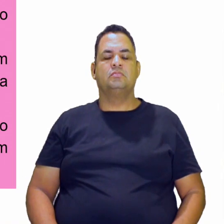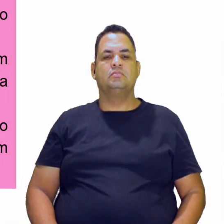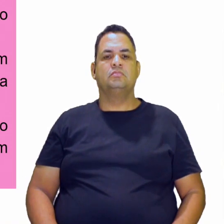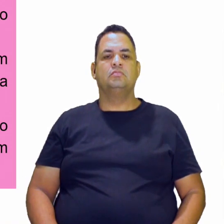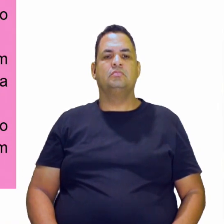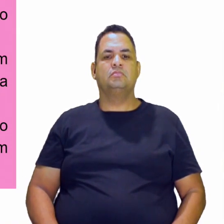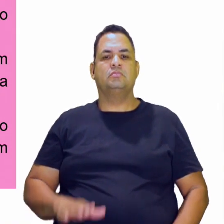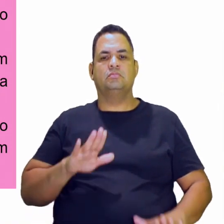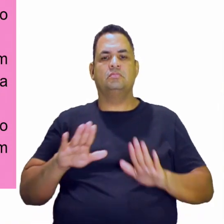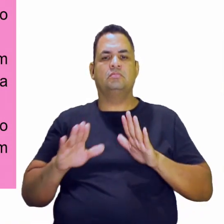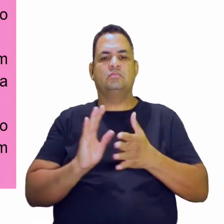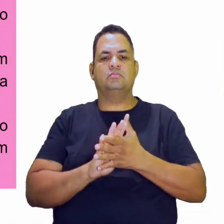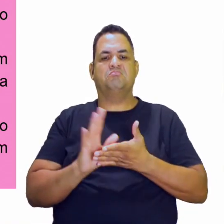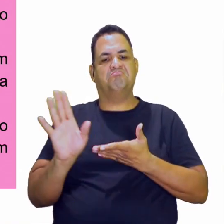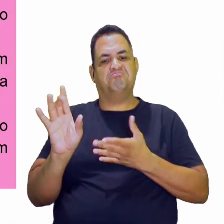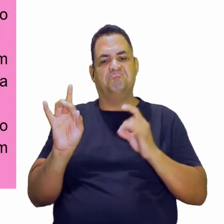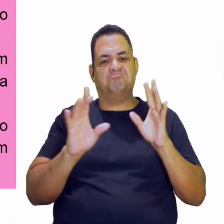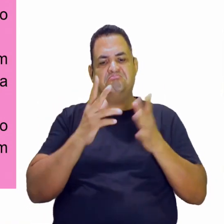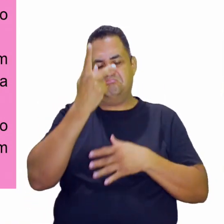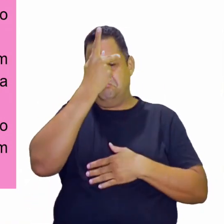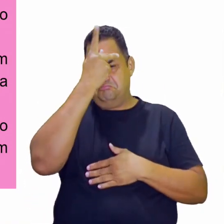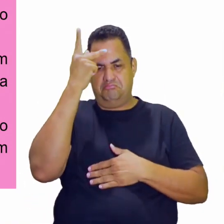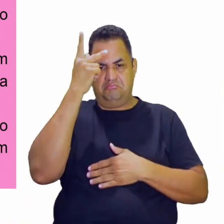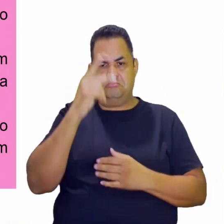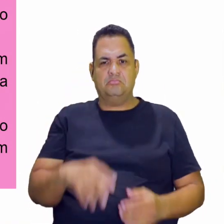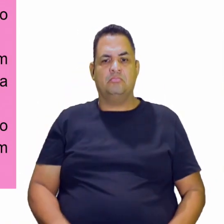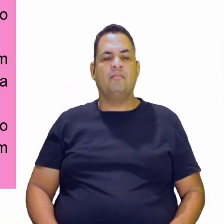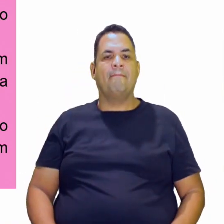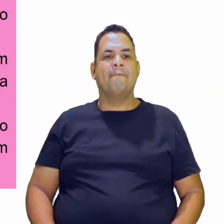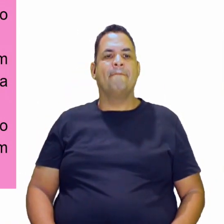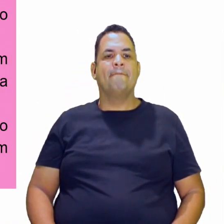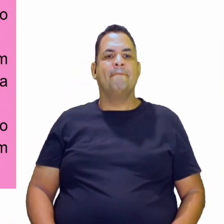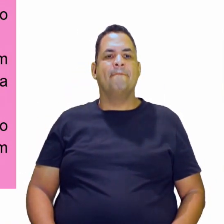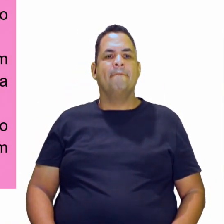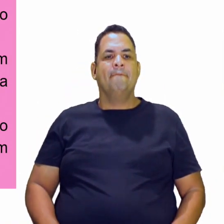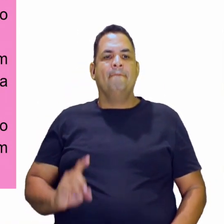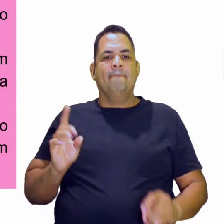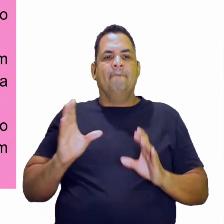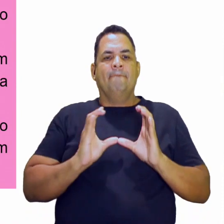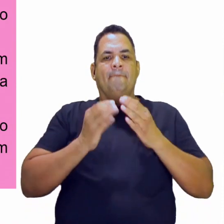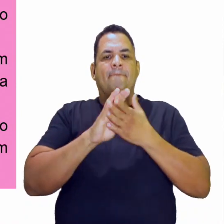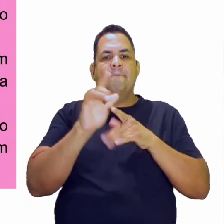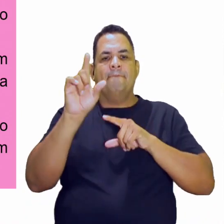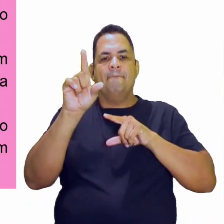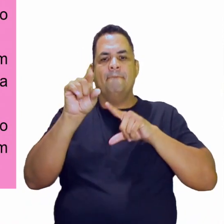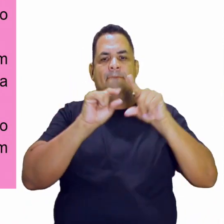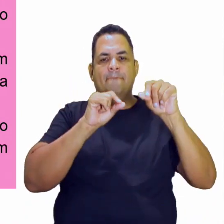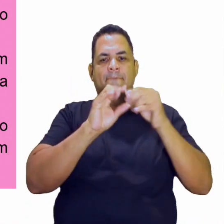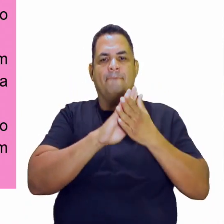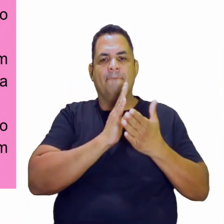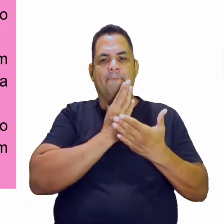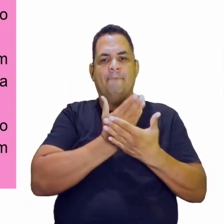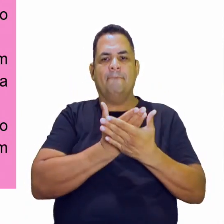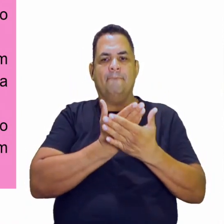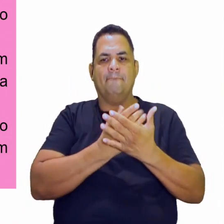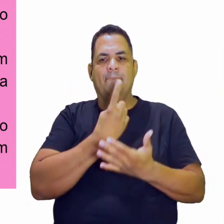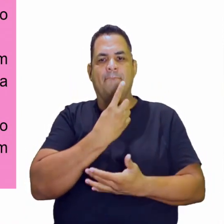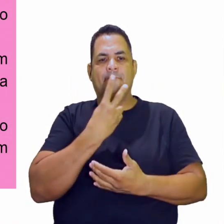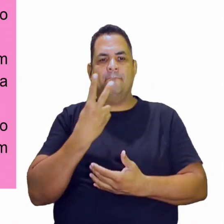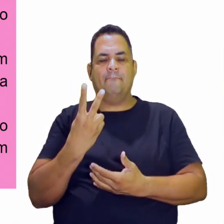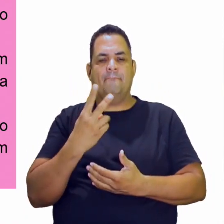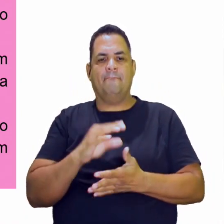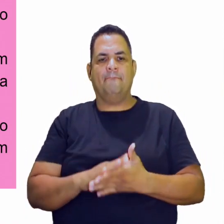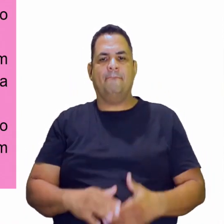certo? Depende da realidade de cada um. Porém, cada grupo deverá escolher durante as aulas, unidade 1